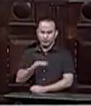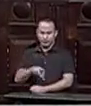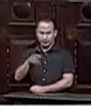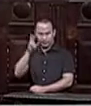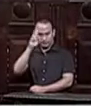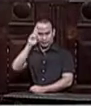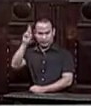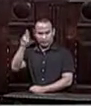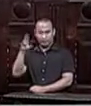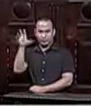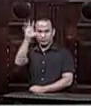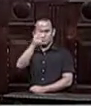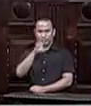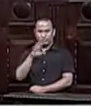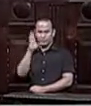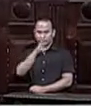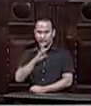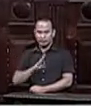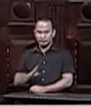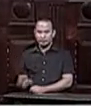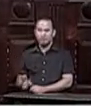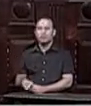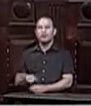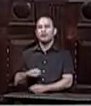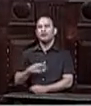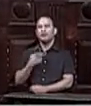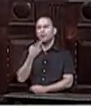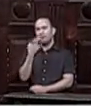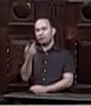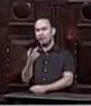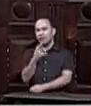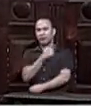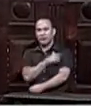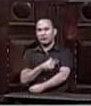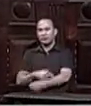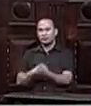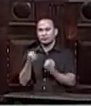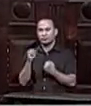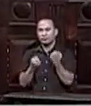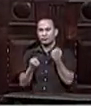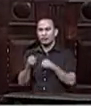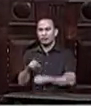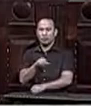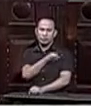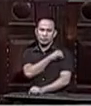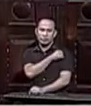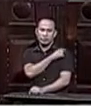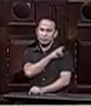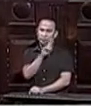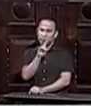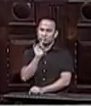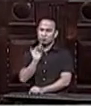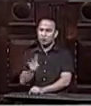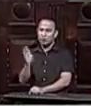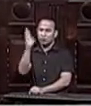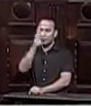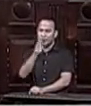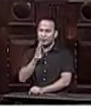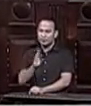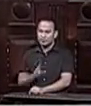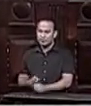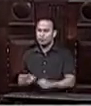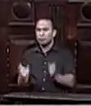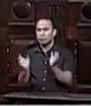em tudo que diz respeito à educação física e à prática do desporto. O Rio de Janeiro lançou para o Brasil, enfim,